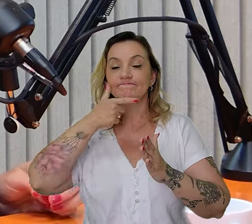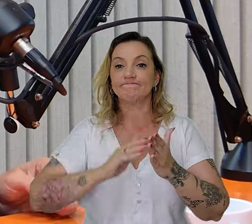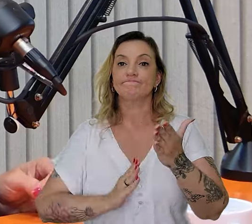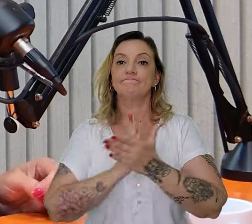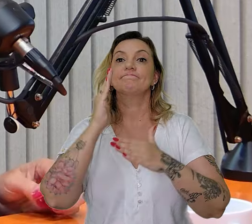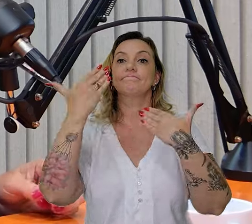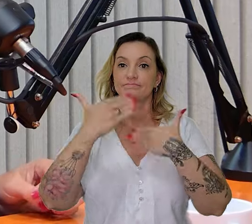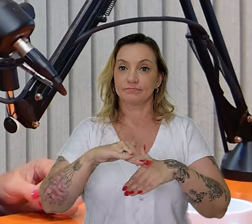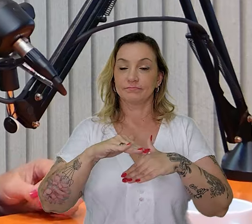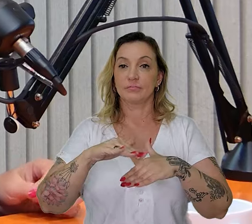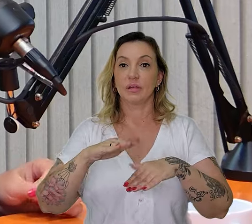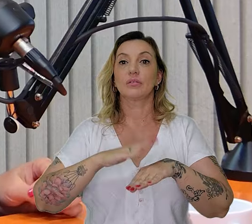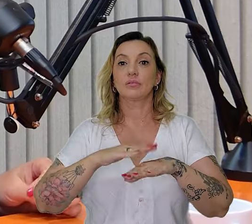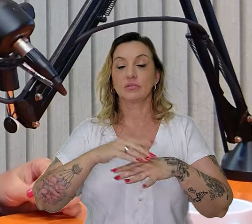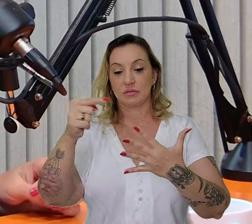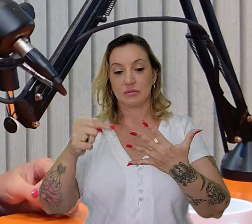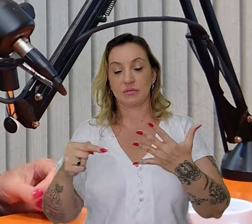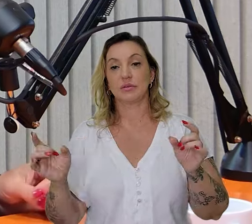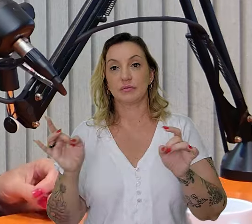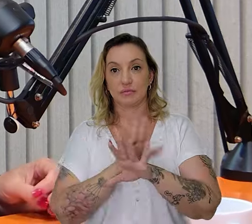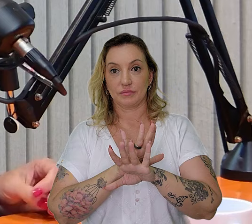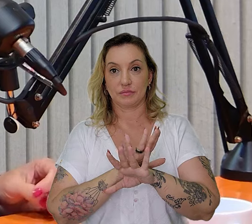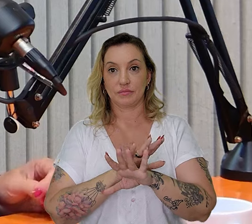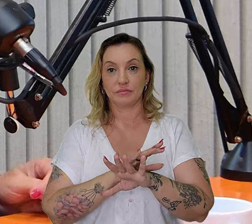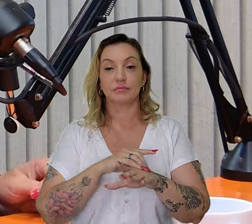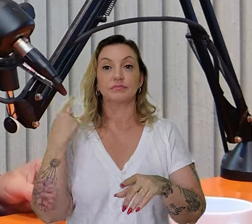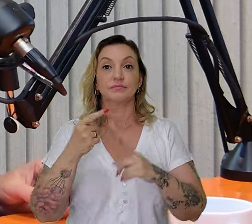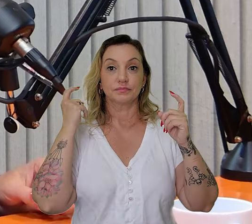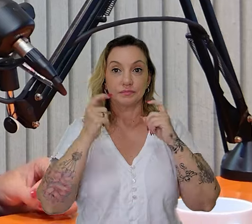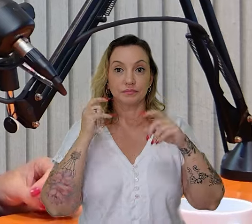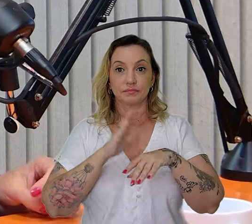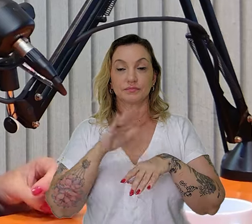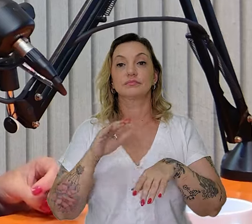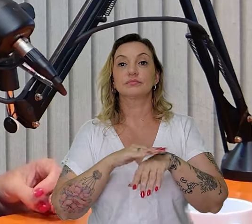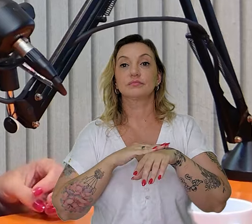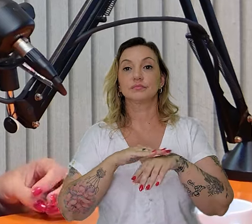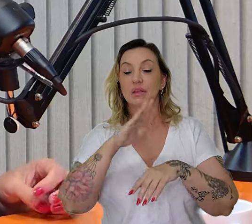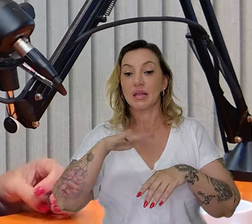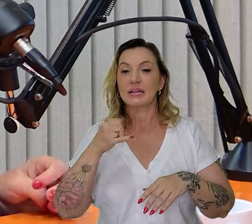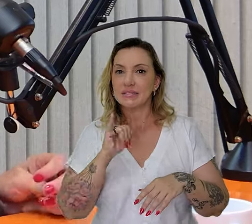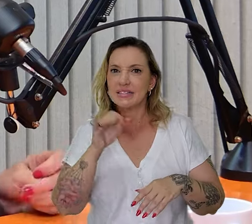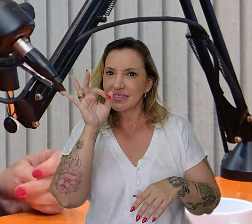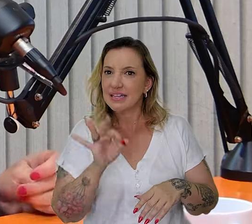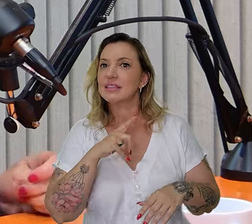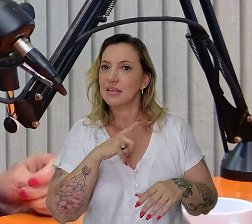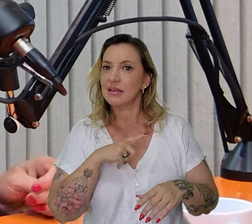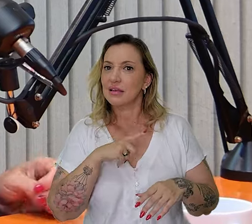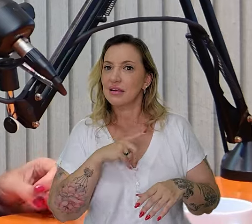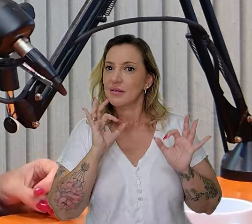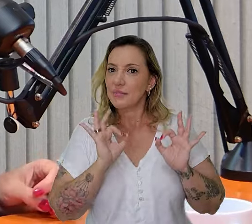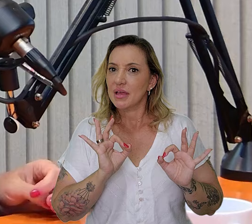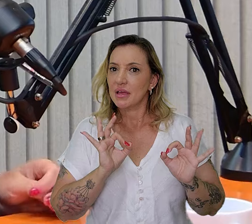aquelas matérias mas a gente é muito mais preocupado em conversar com o aluno assim você tem certeza se você quer fazer tem um bacharelado que se chama